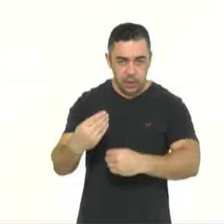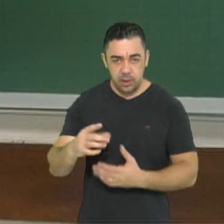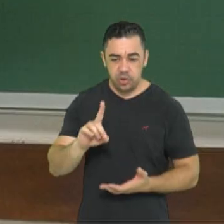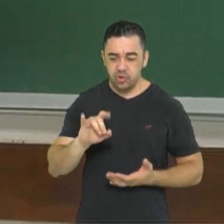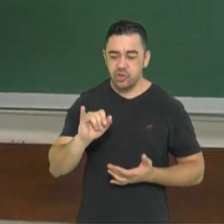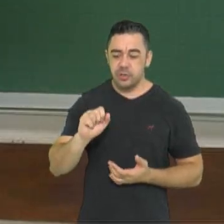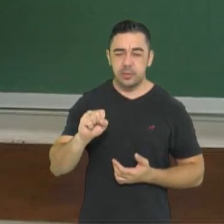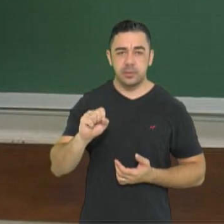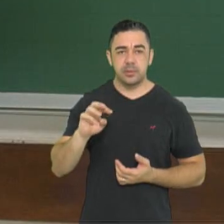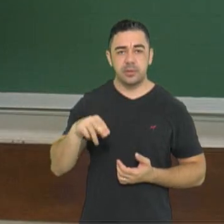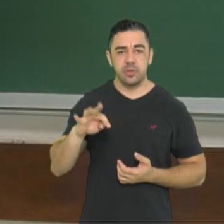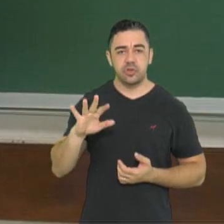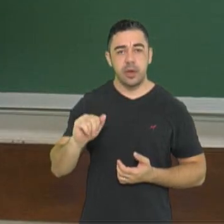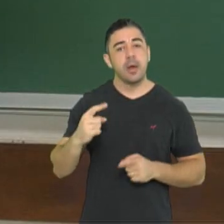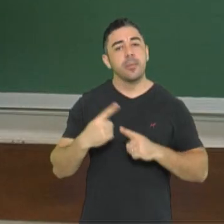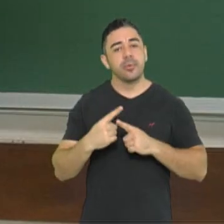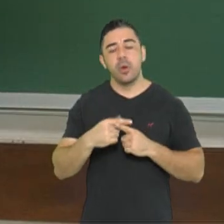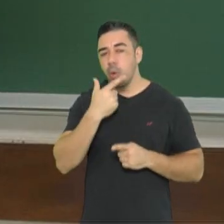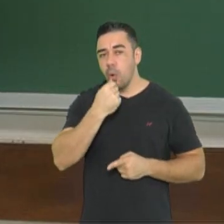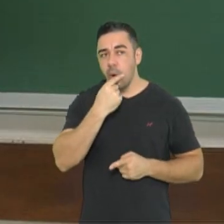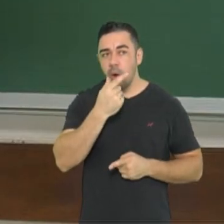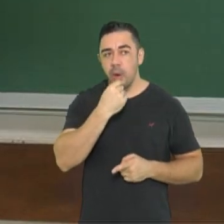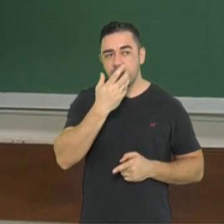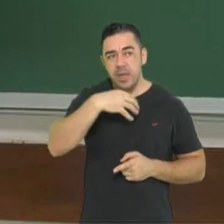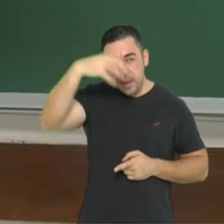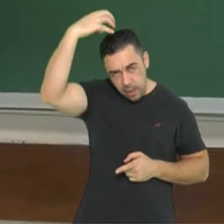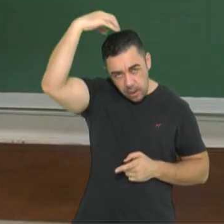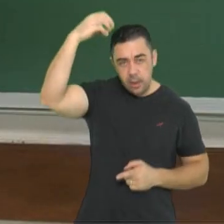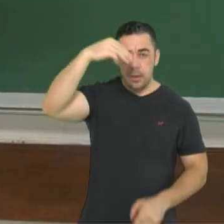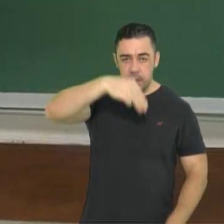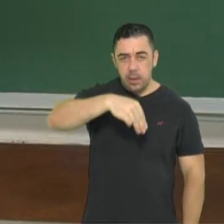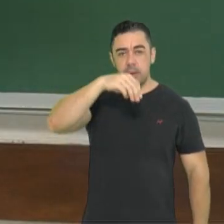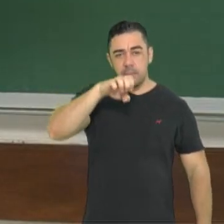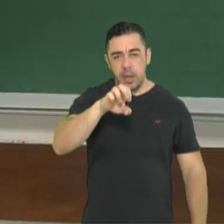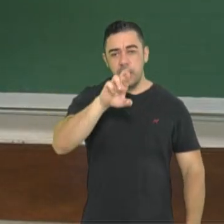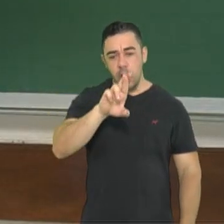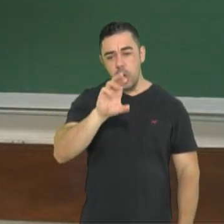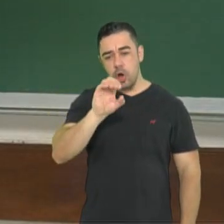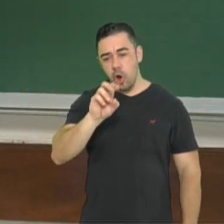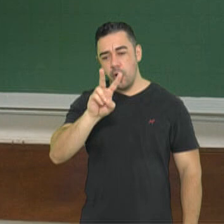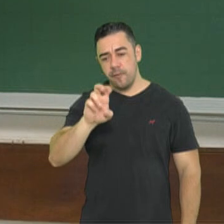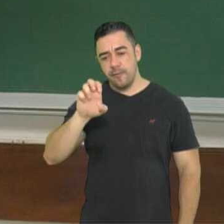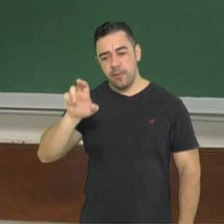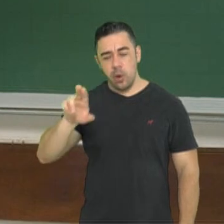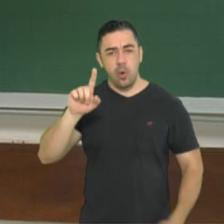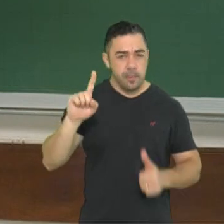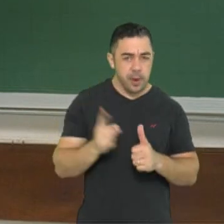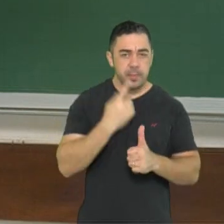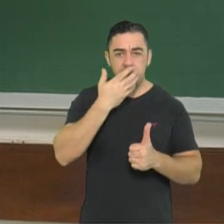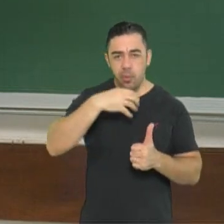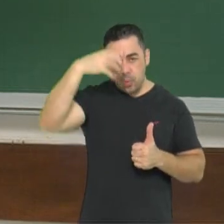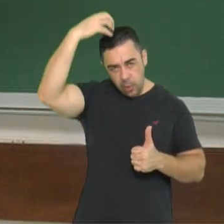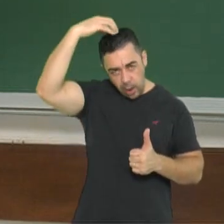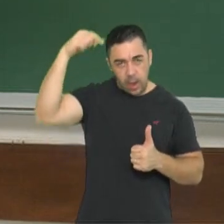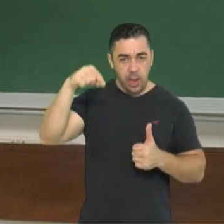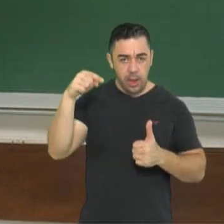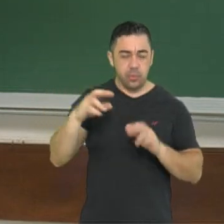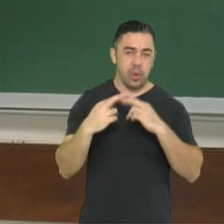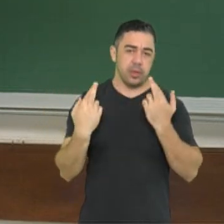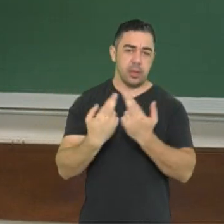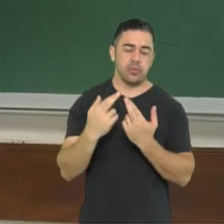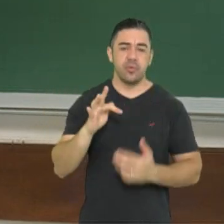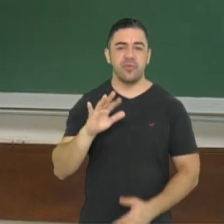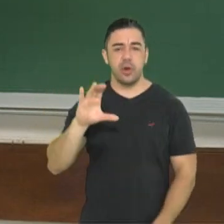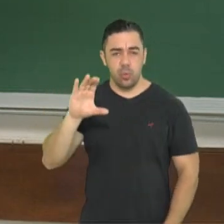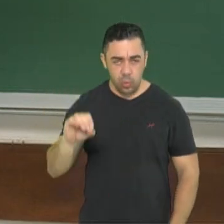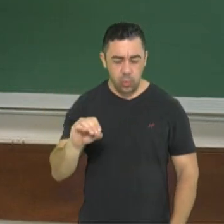bom. Por causa do Meroveu, que coloca-se que foi o primeiro rei lendário do Reino Franco. E a partir dele